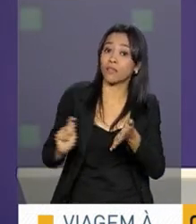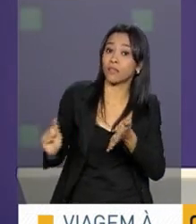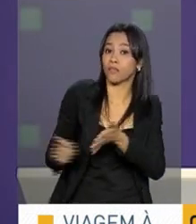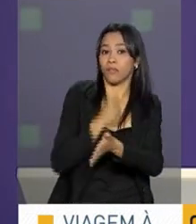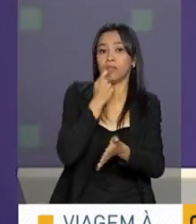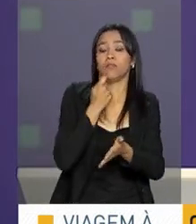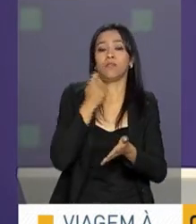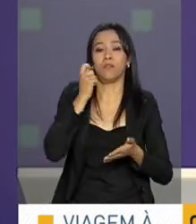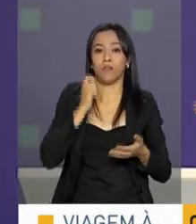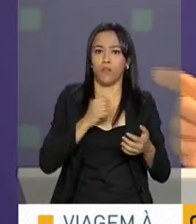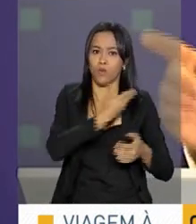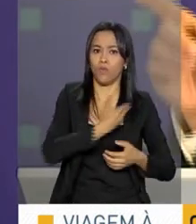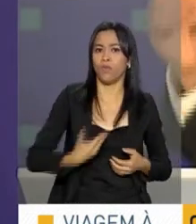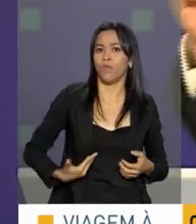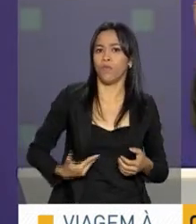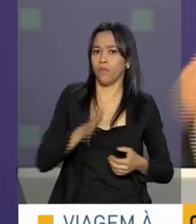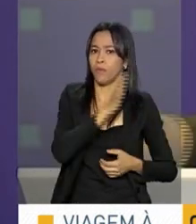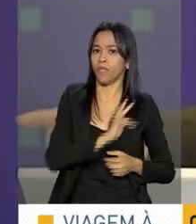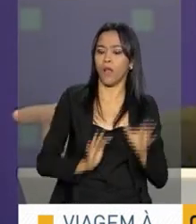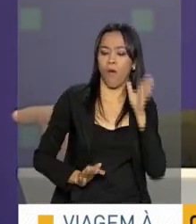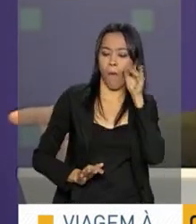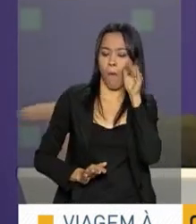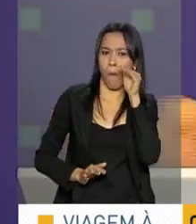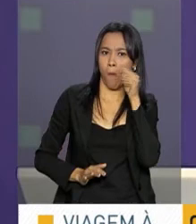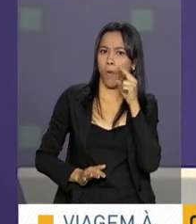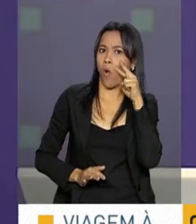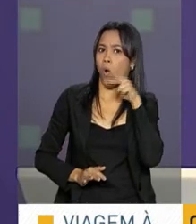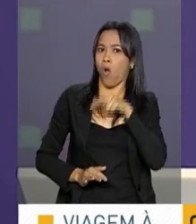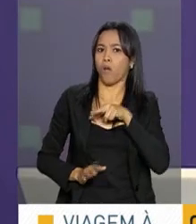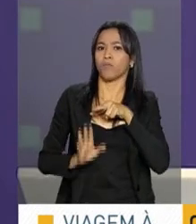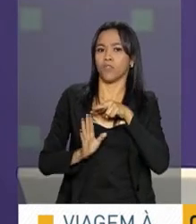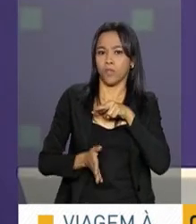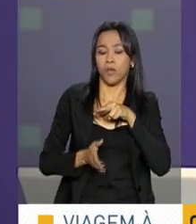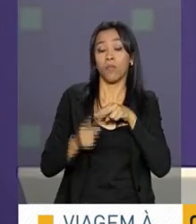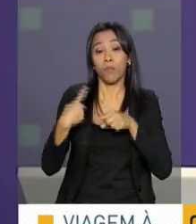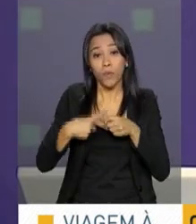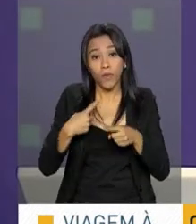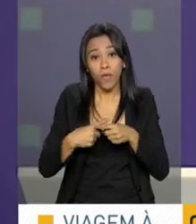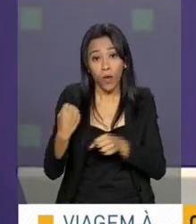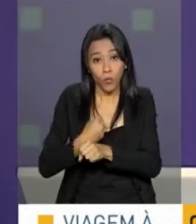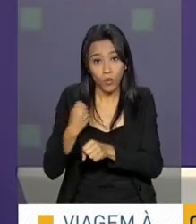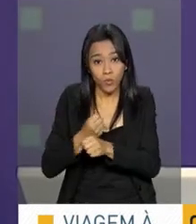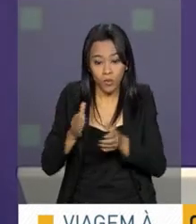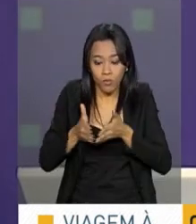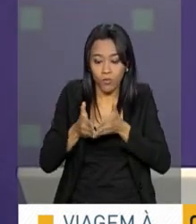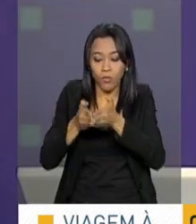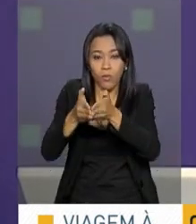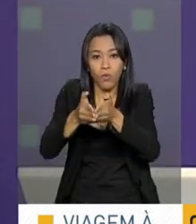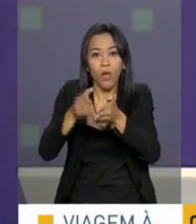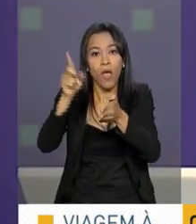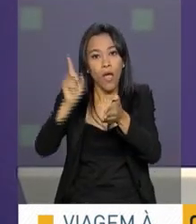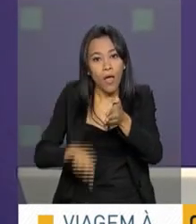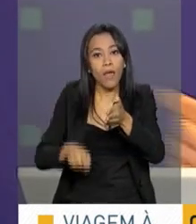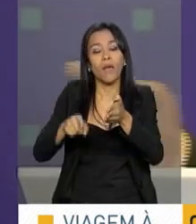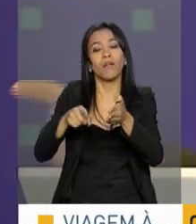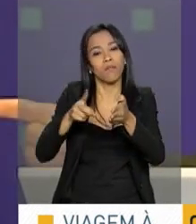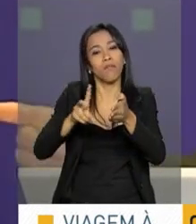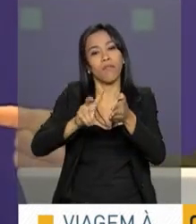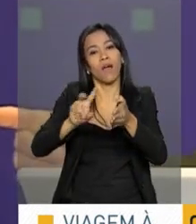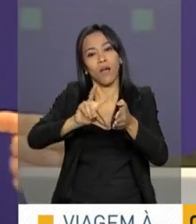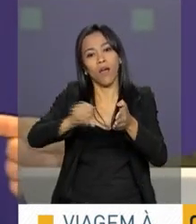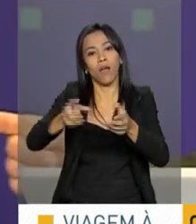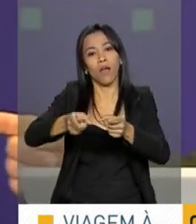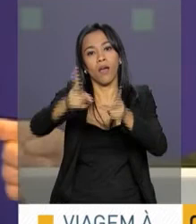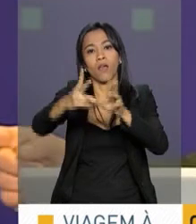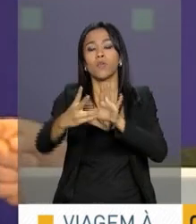perto pelo governo federal, porque a construção do porto está integrada ao processo de concessão da ferrovia, que